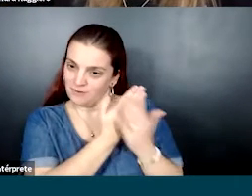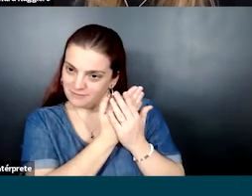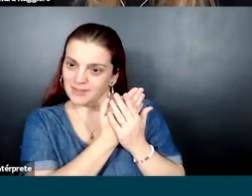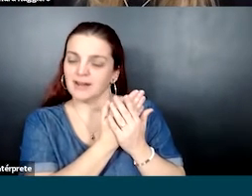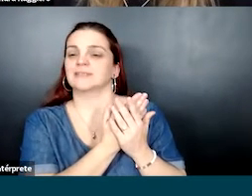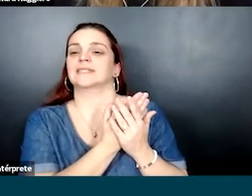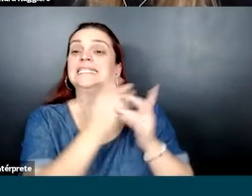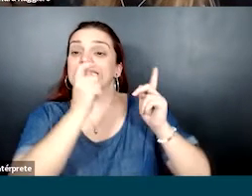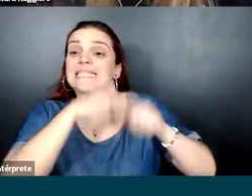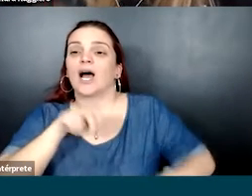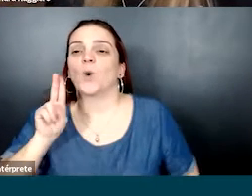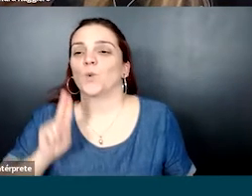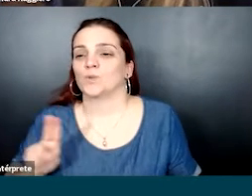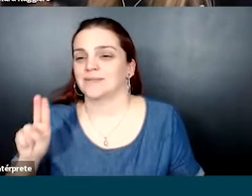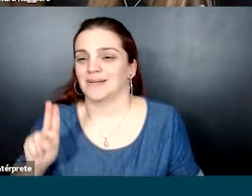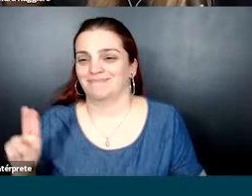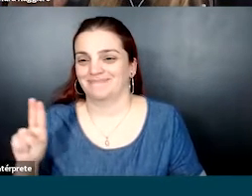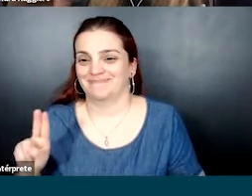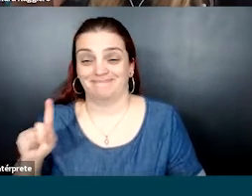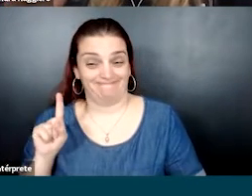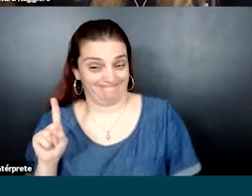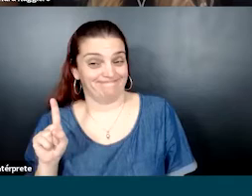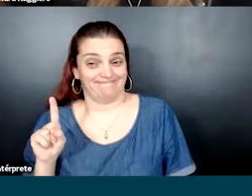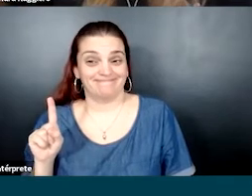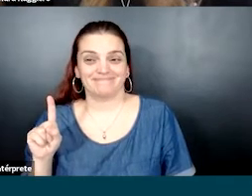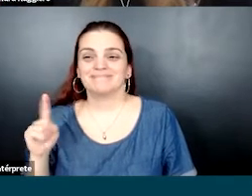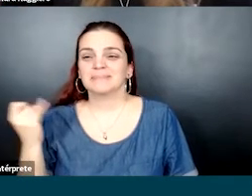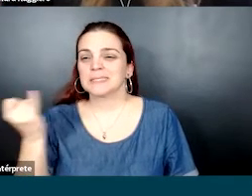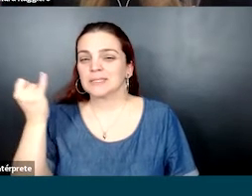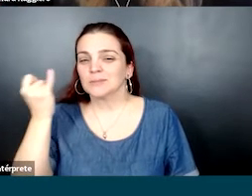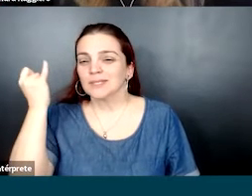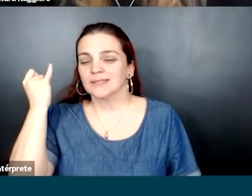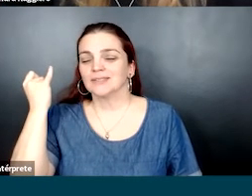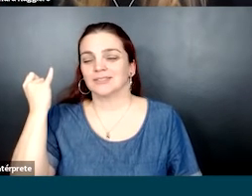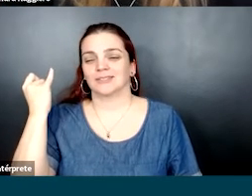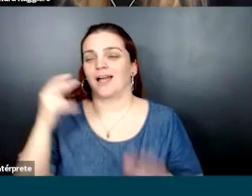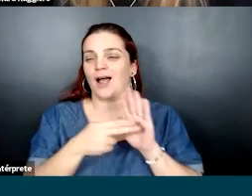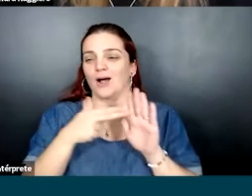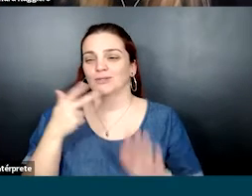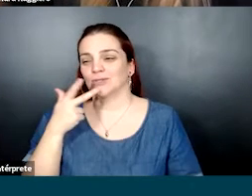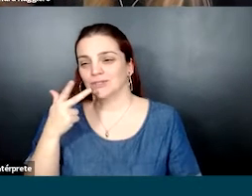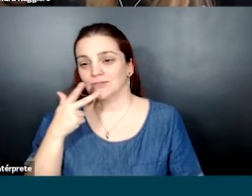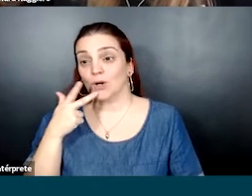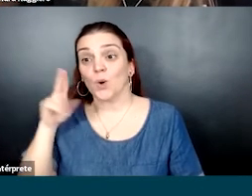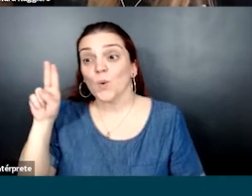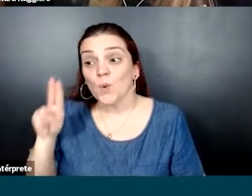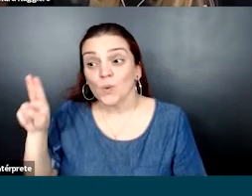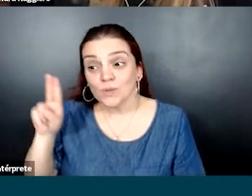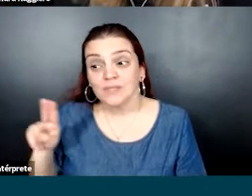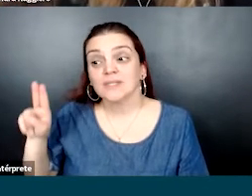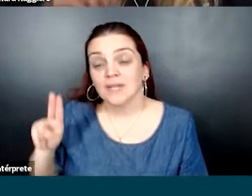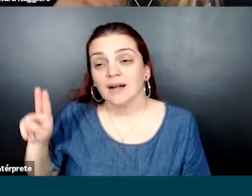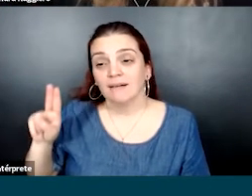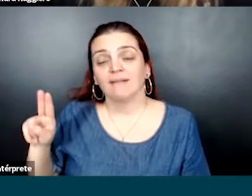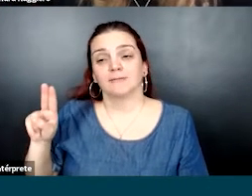realmente confiável e utilizável, principalmente aqui, lembrem-se lá do ponto que a Julie nos colocou,